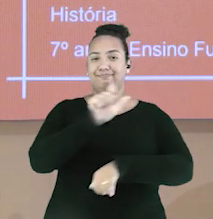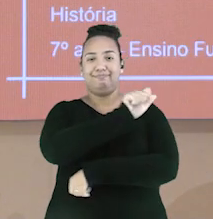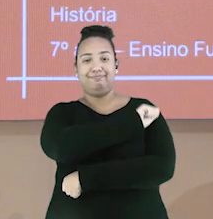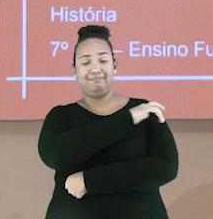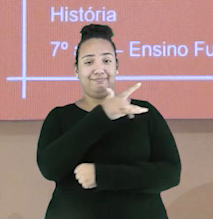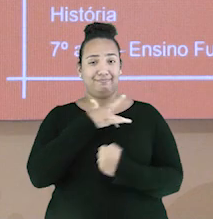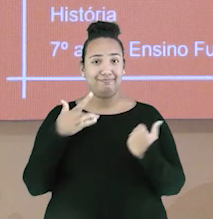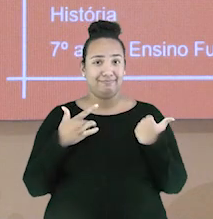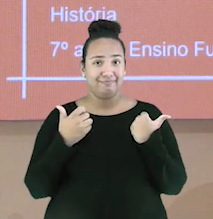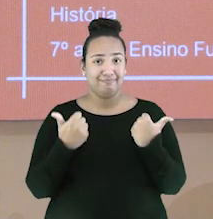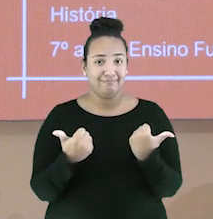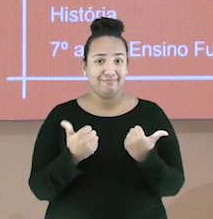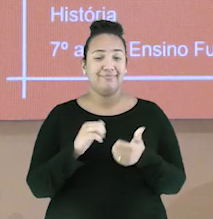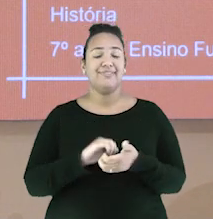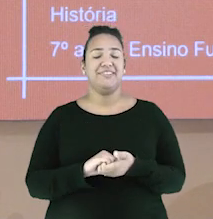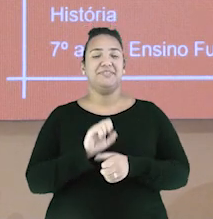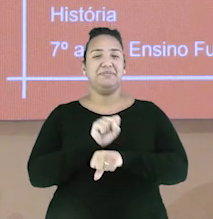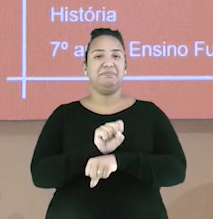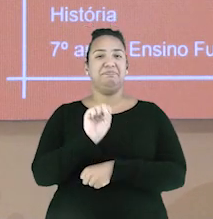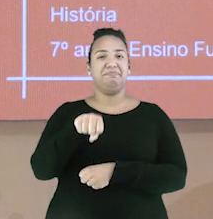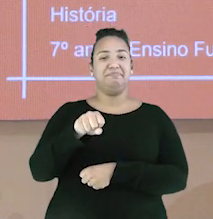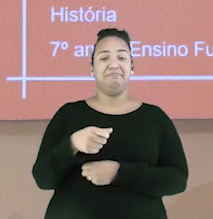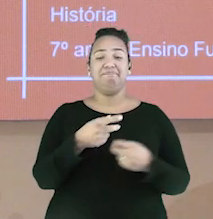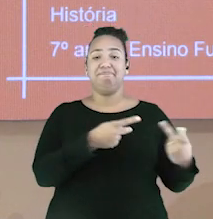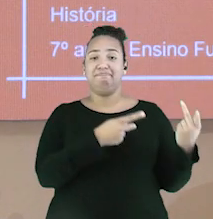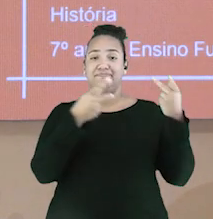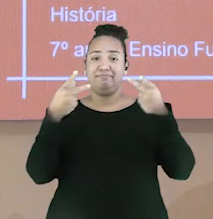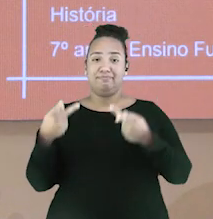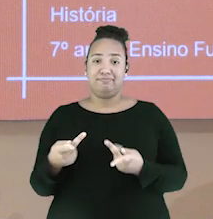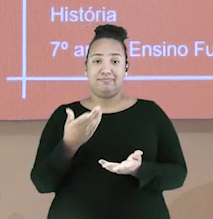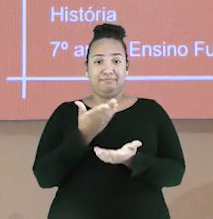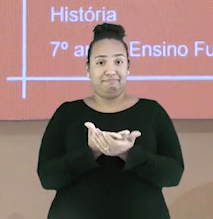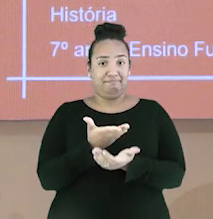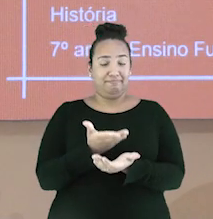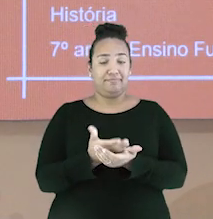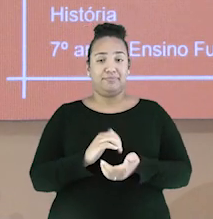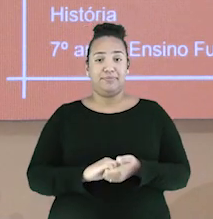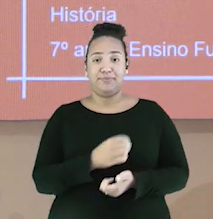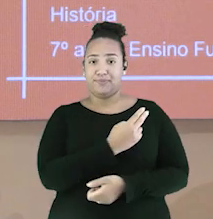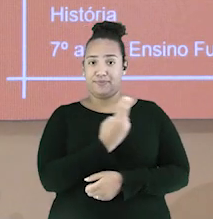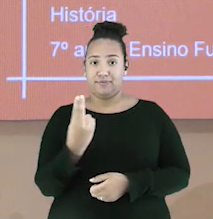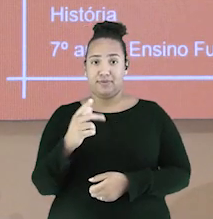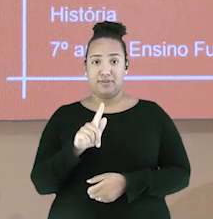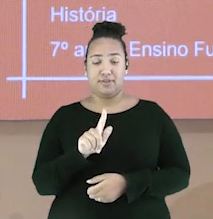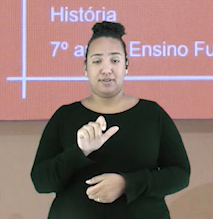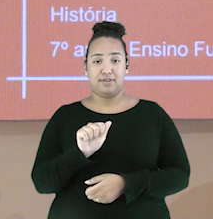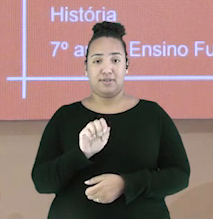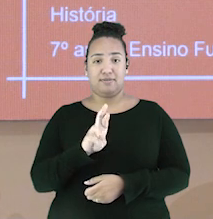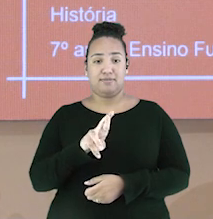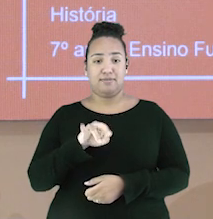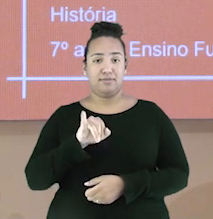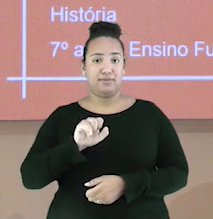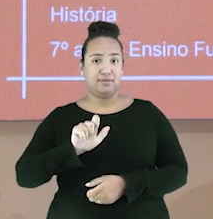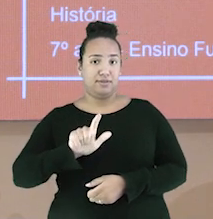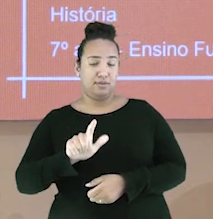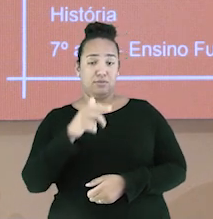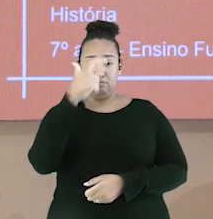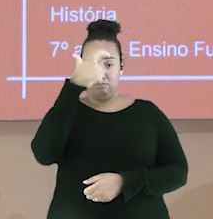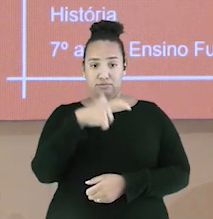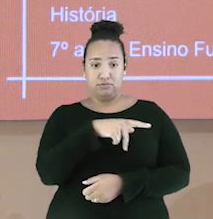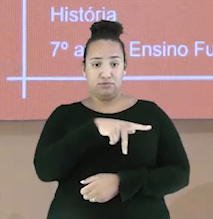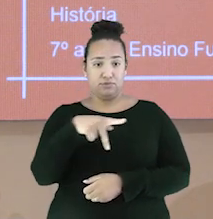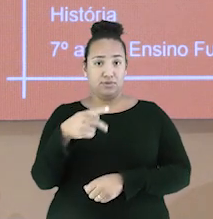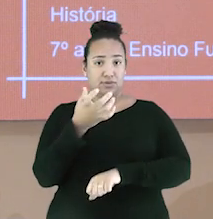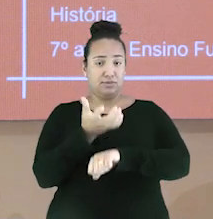Olá, estudantes! E aí, tudo bem com vocês? Espero que sim. Sejam bem-vindos a mais uma aula. Meu nome é Gabriel Souza, sou professor da disciplina de